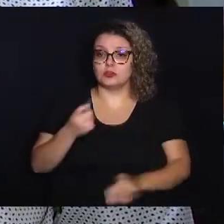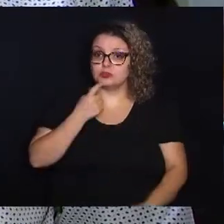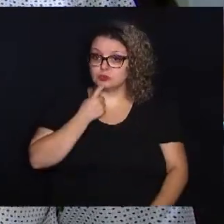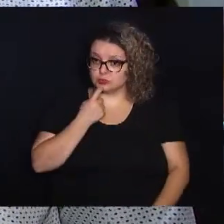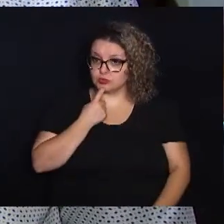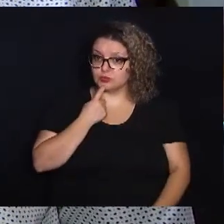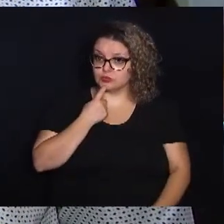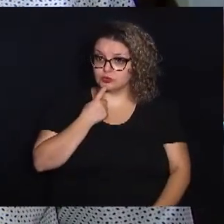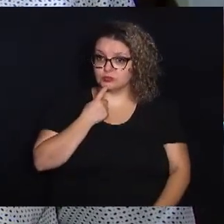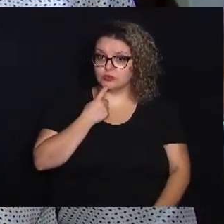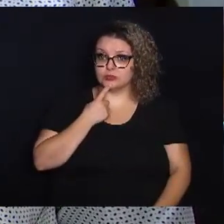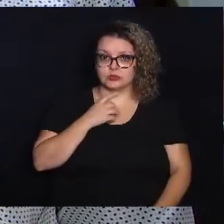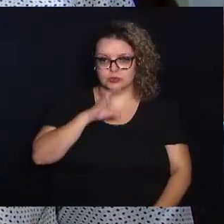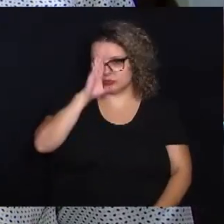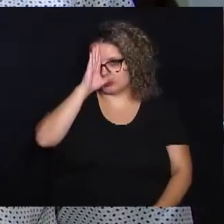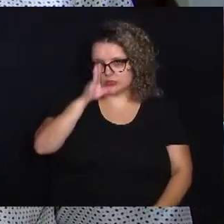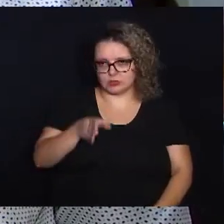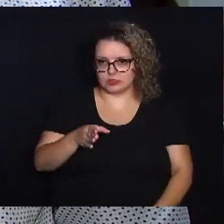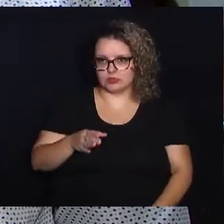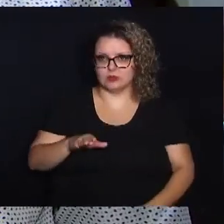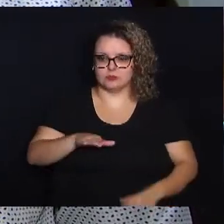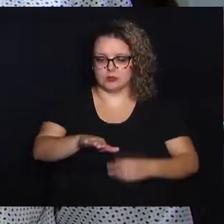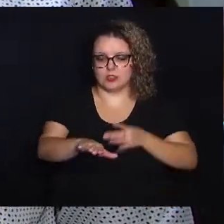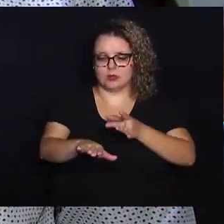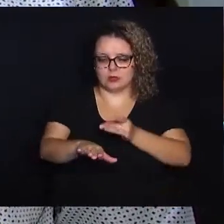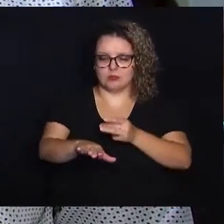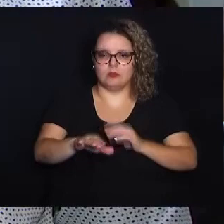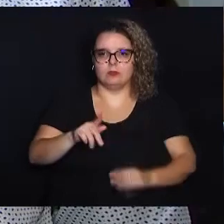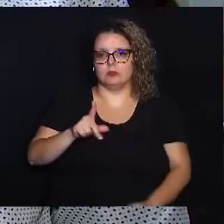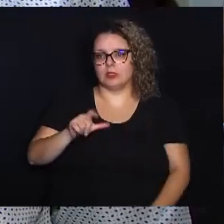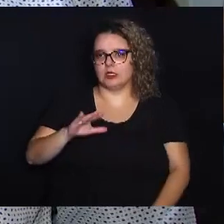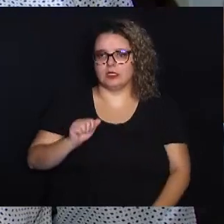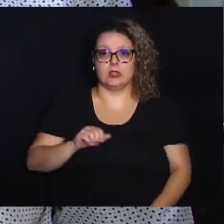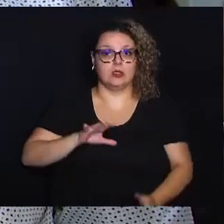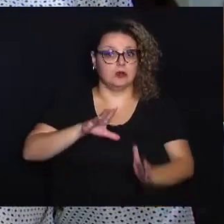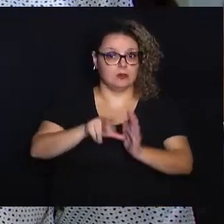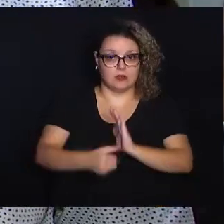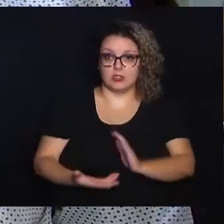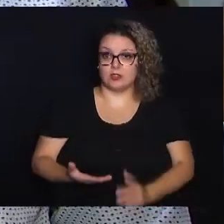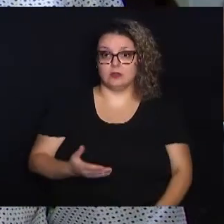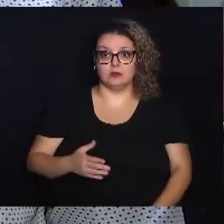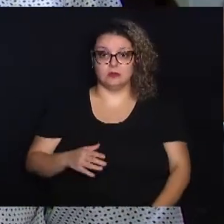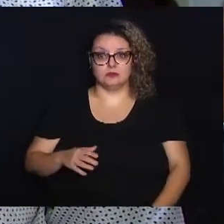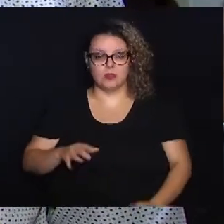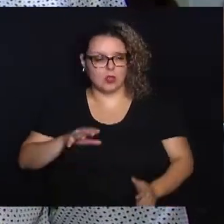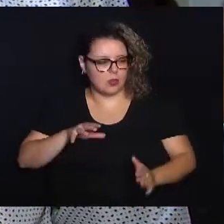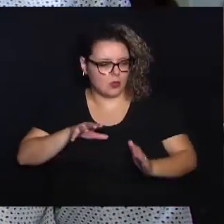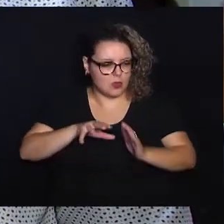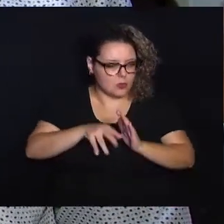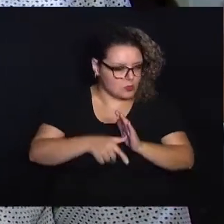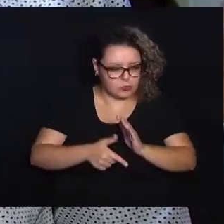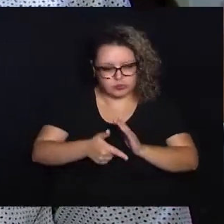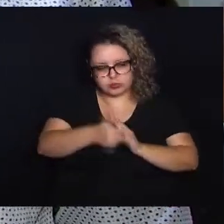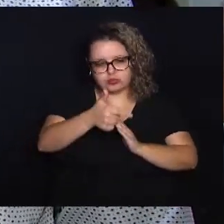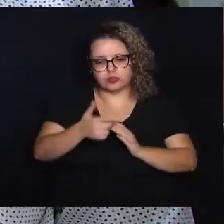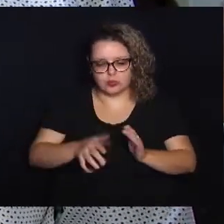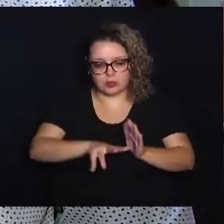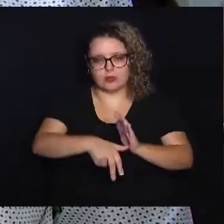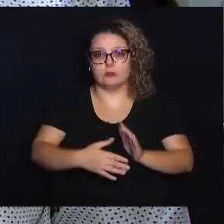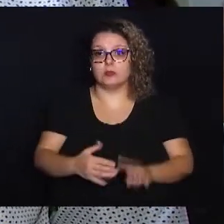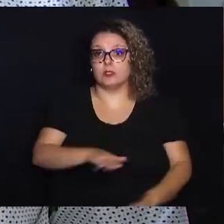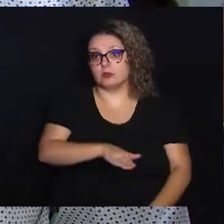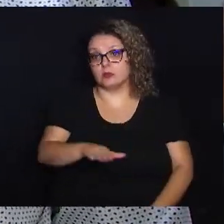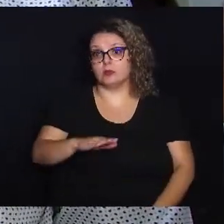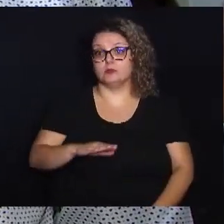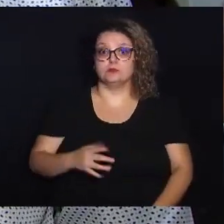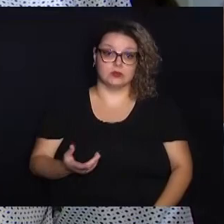Campinas Ah eles pegam diretamente as placas então muitas vezes carro roubado carro Furtado que tem ocorrência